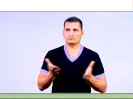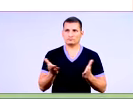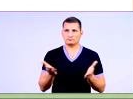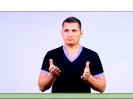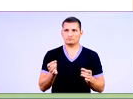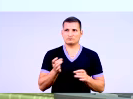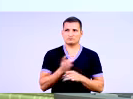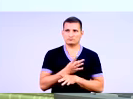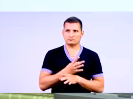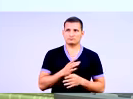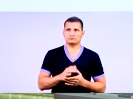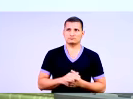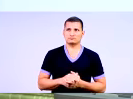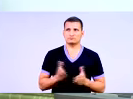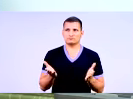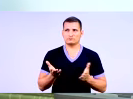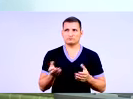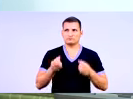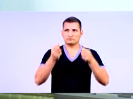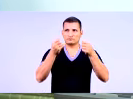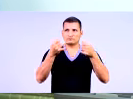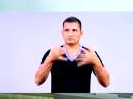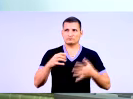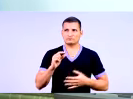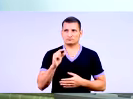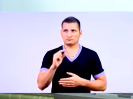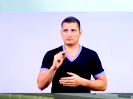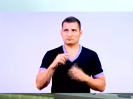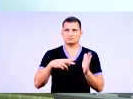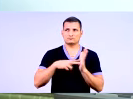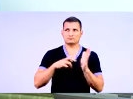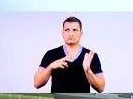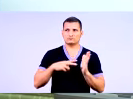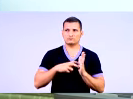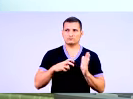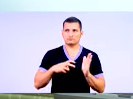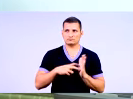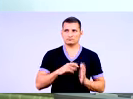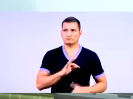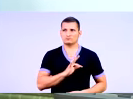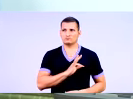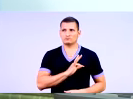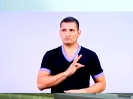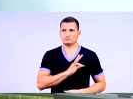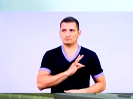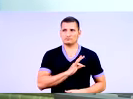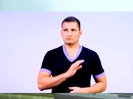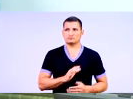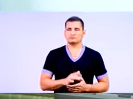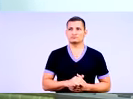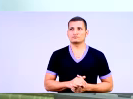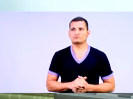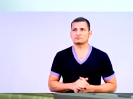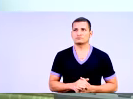encerrarmos, hoje nós vamos falar um pouquinho de vocabulário técnico, ok? Nós vamos ter hoje,